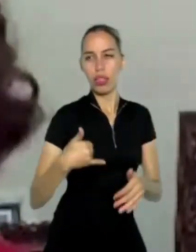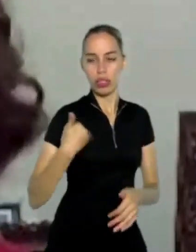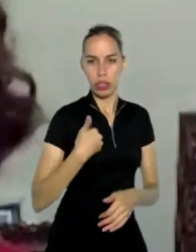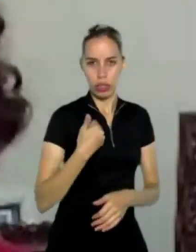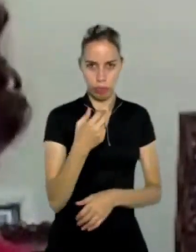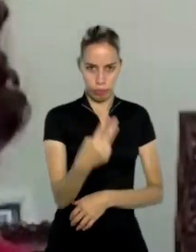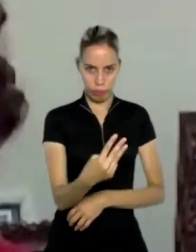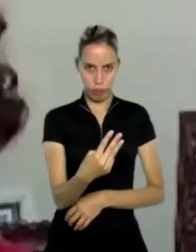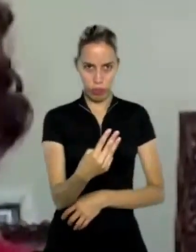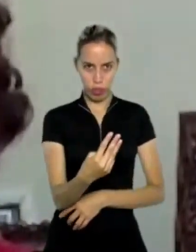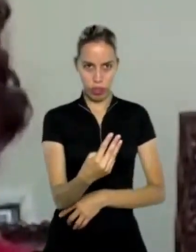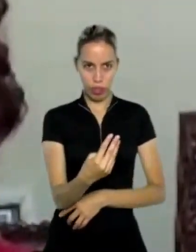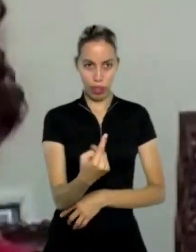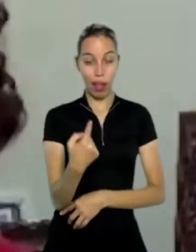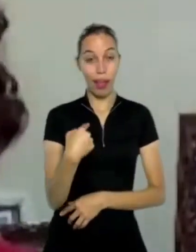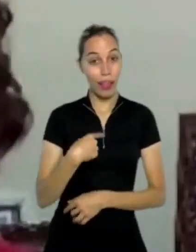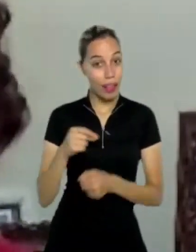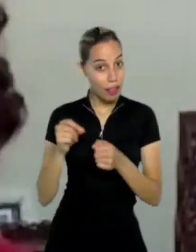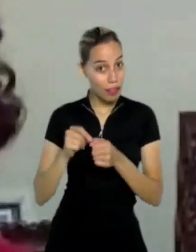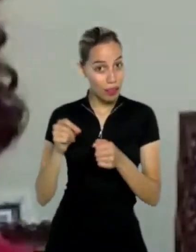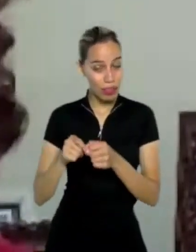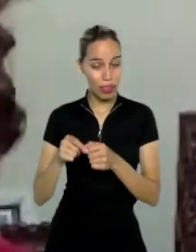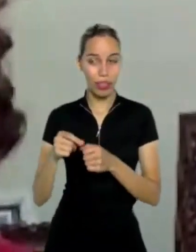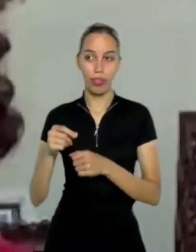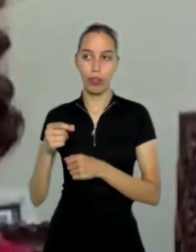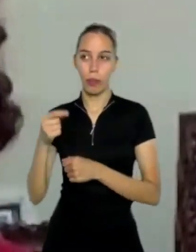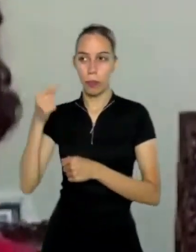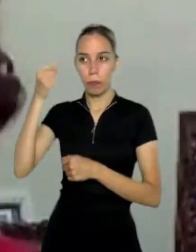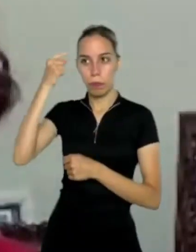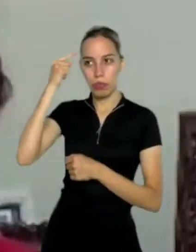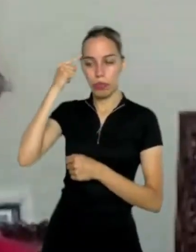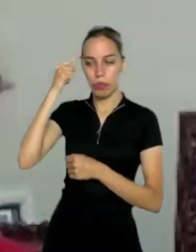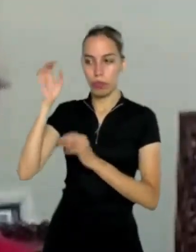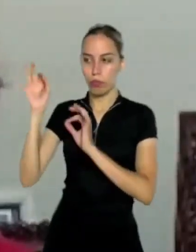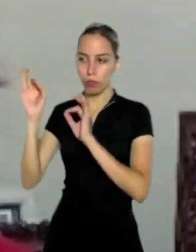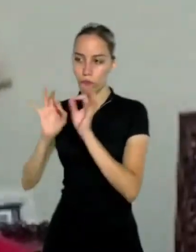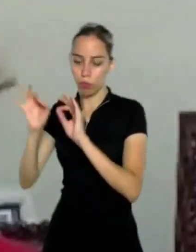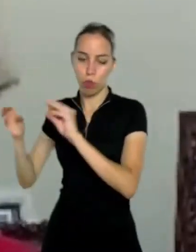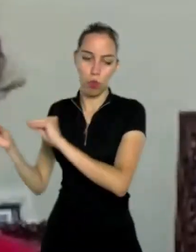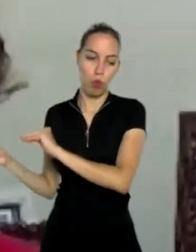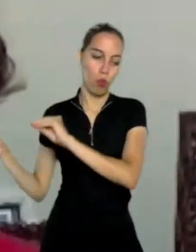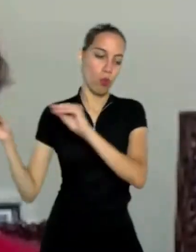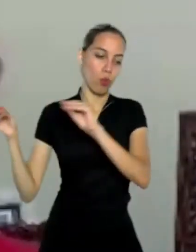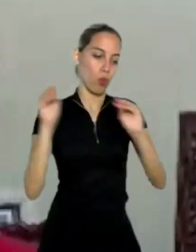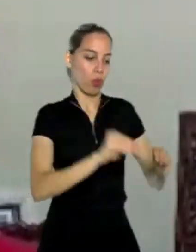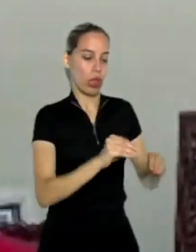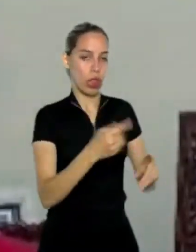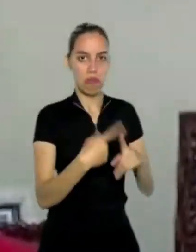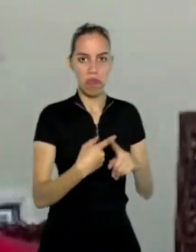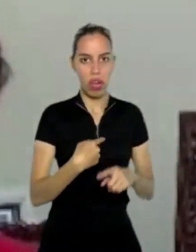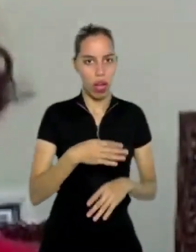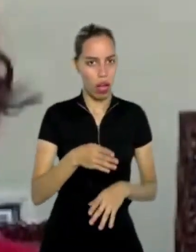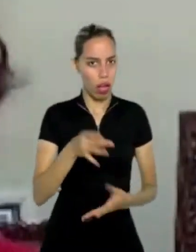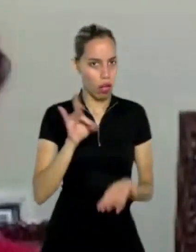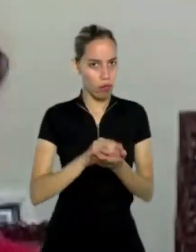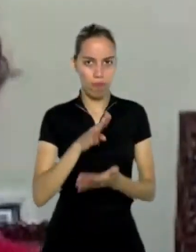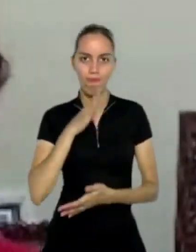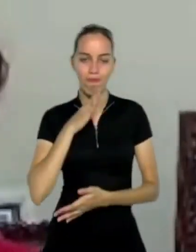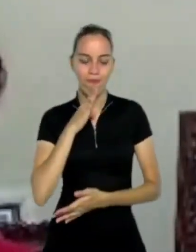assim, estou fazendo um movimento para retornar, para ir lá conhecer e tal, né? Porque eu não conheço. E passei a minha